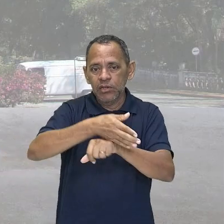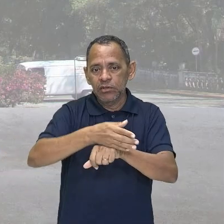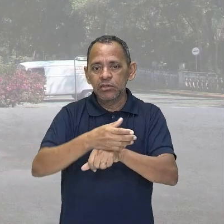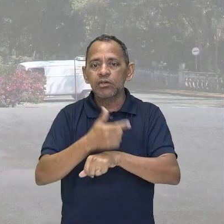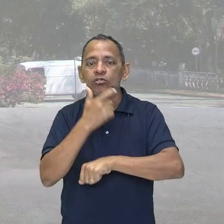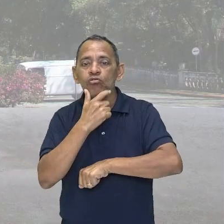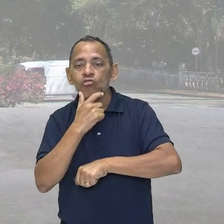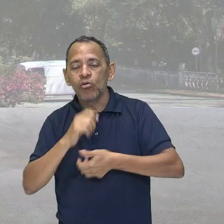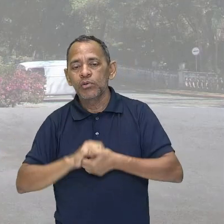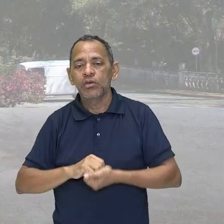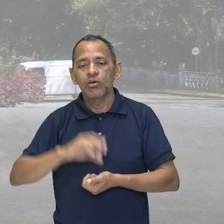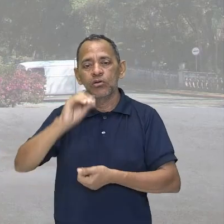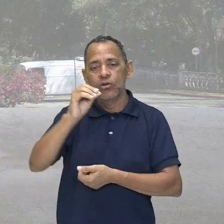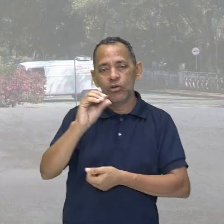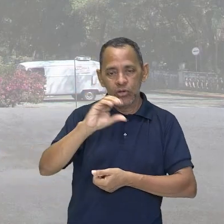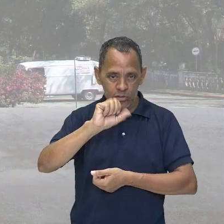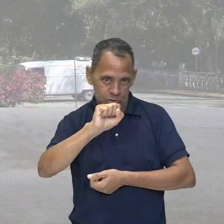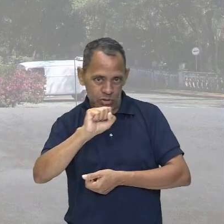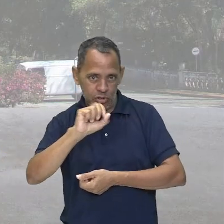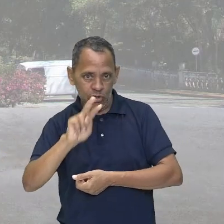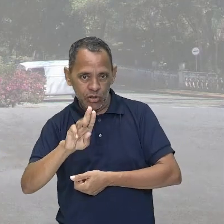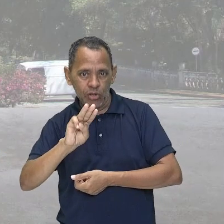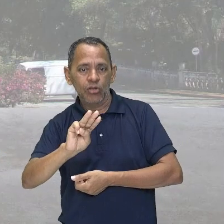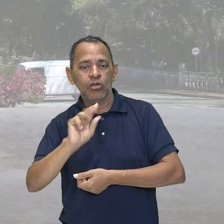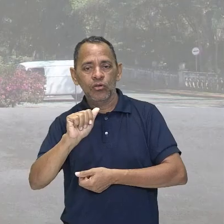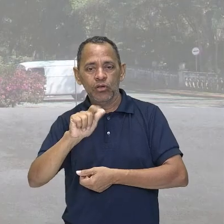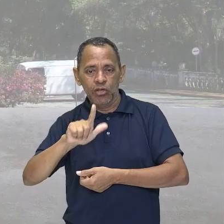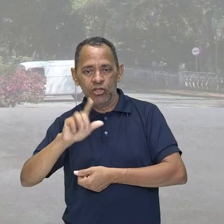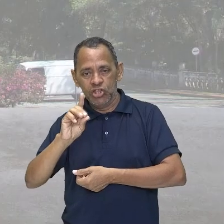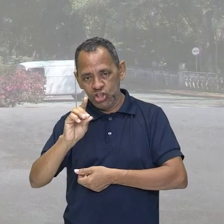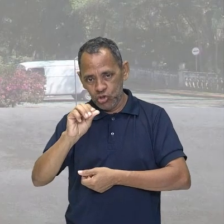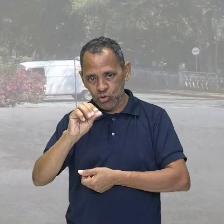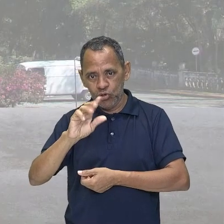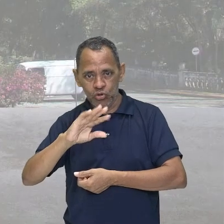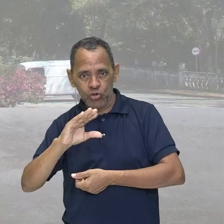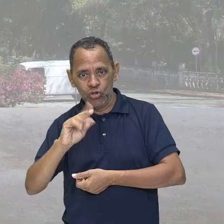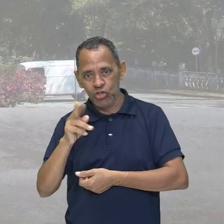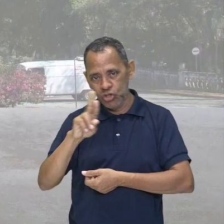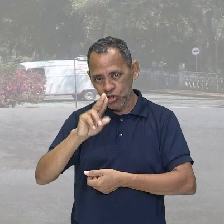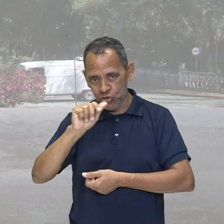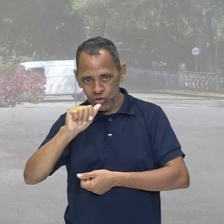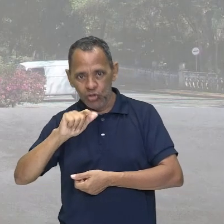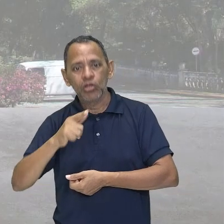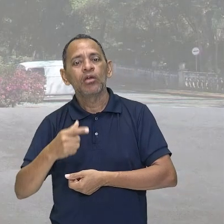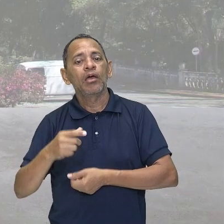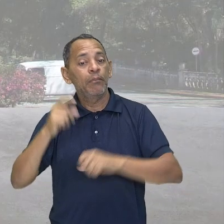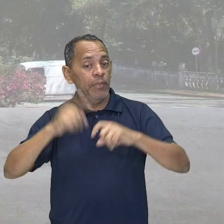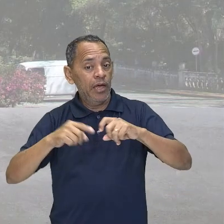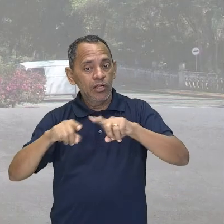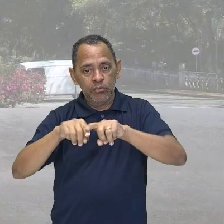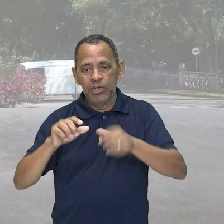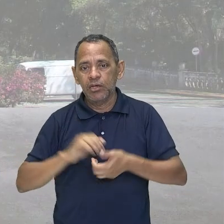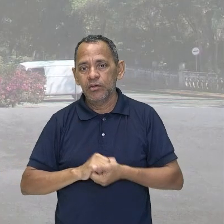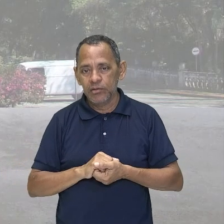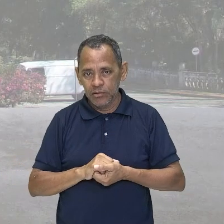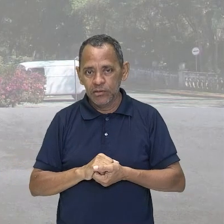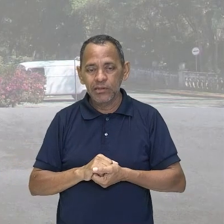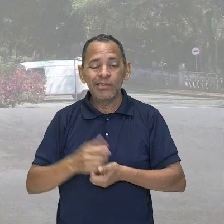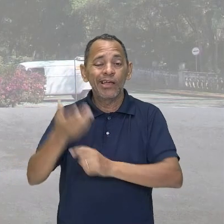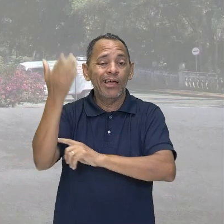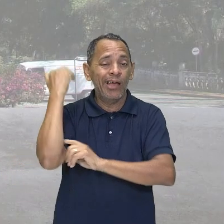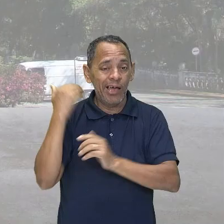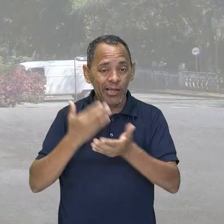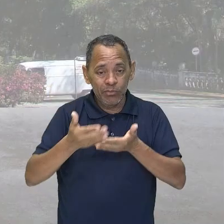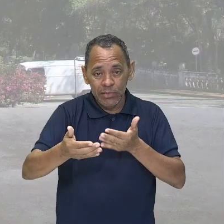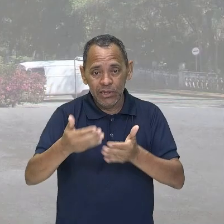Oswaldo Cruz, que era o médico sanitarista, responsável aí pelaquela campanha de vacinação lá no início do século XX, certo?